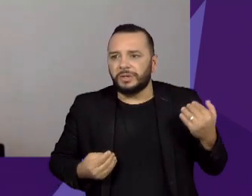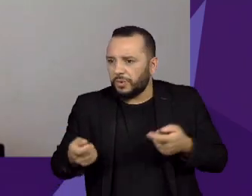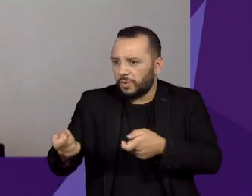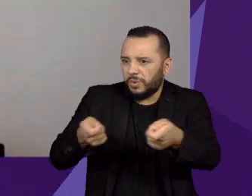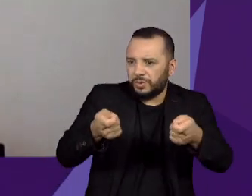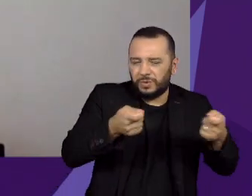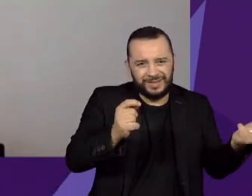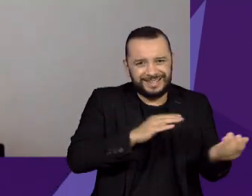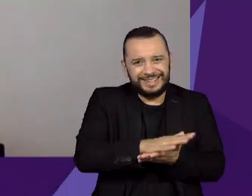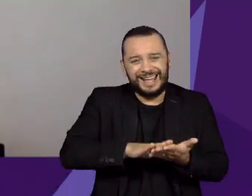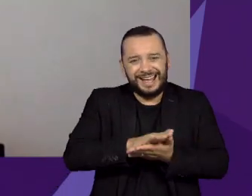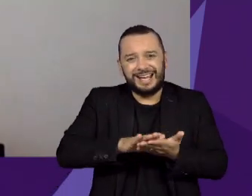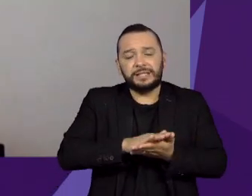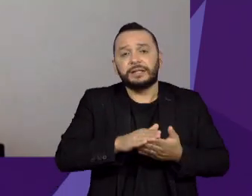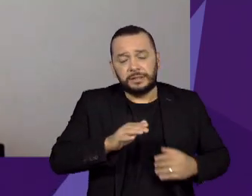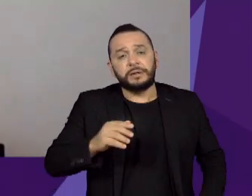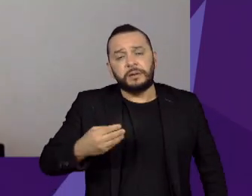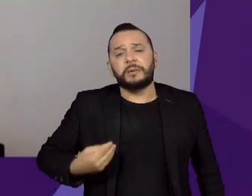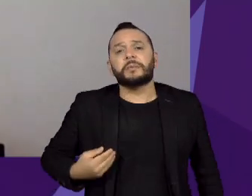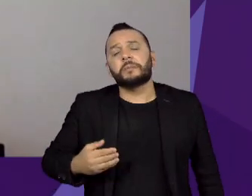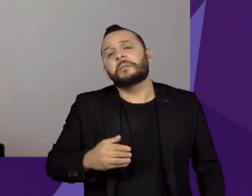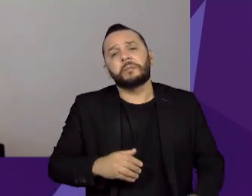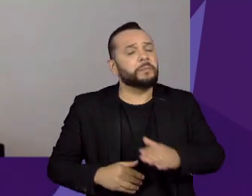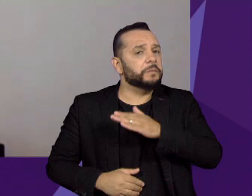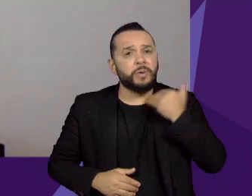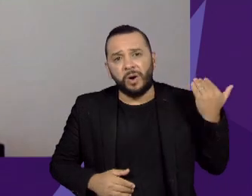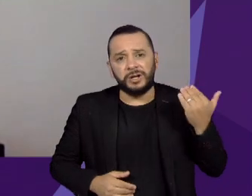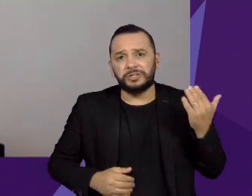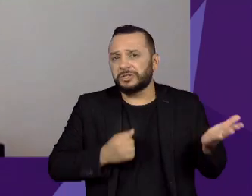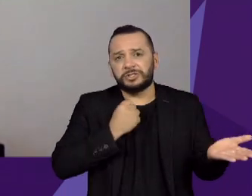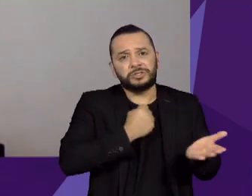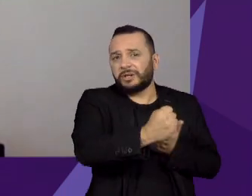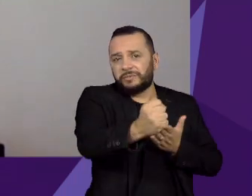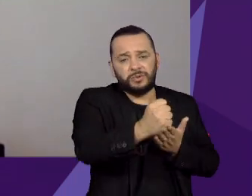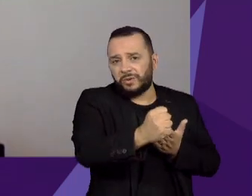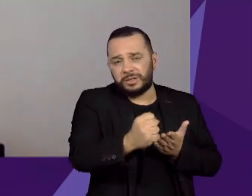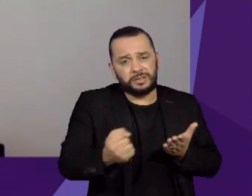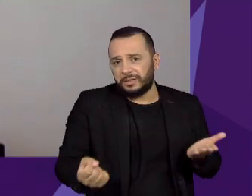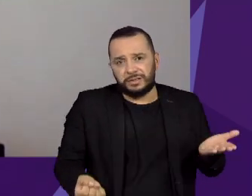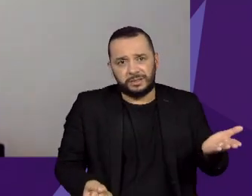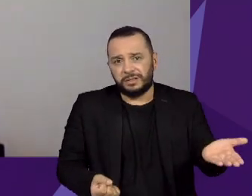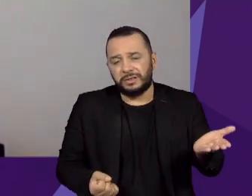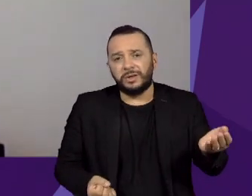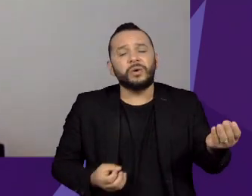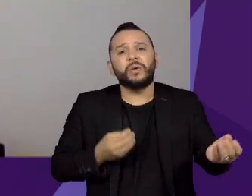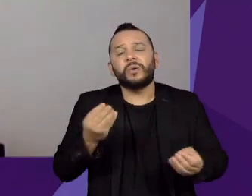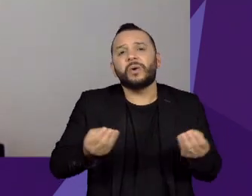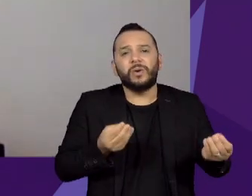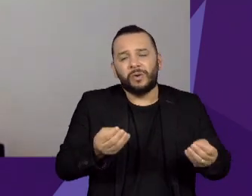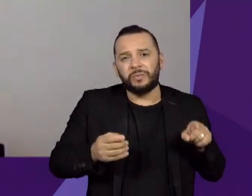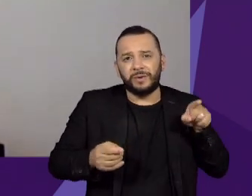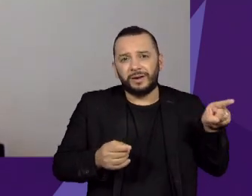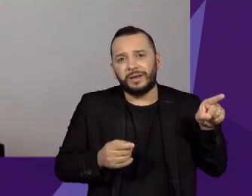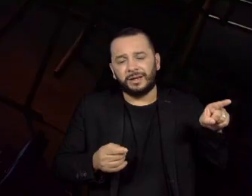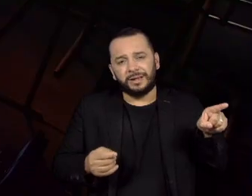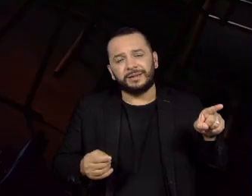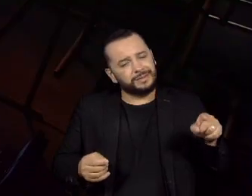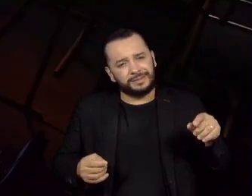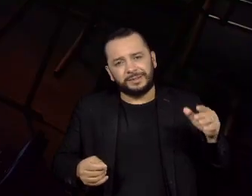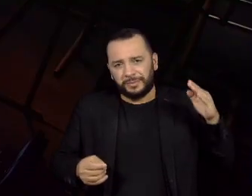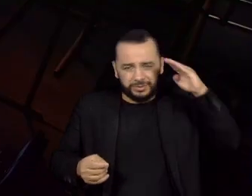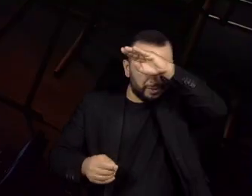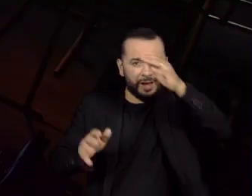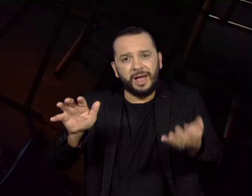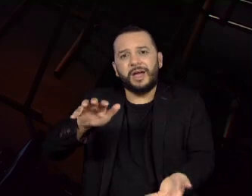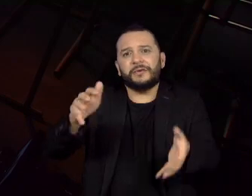apelo absoluto, que a morte é absoluta, ela não volta atrás. Como é que vai liderar uma reforma da educação?